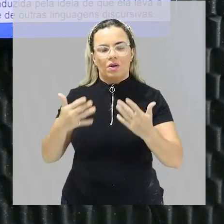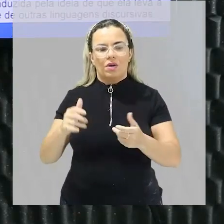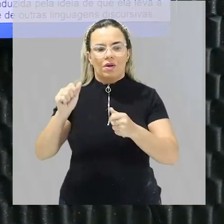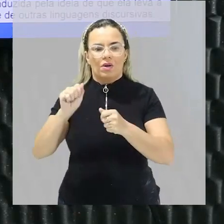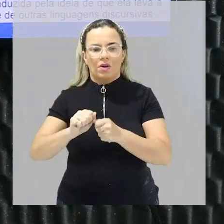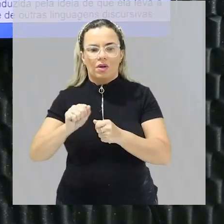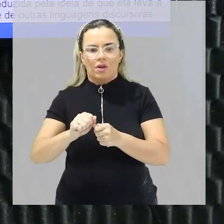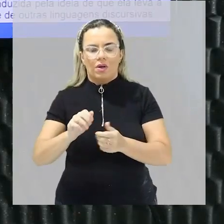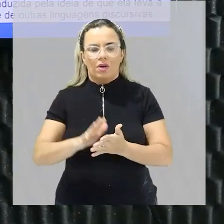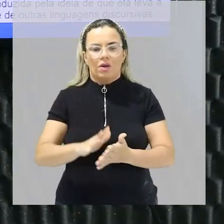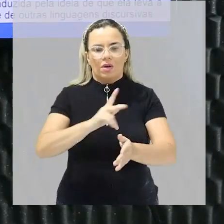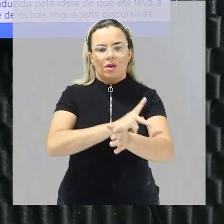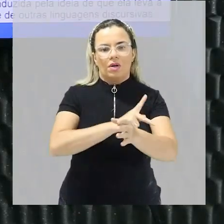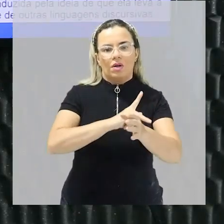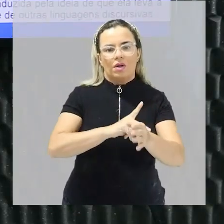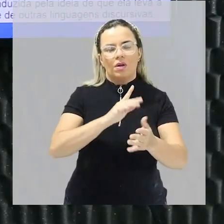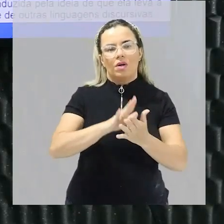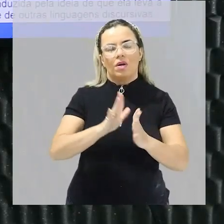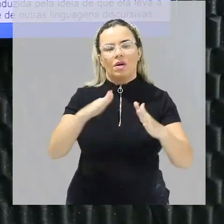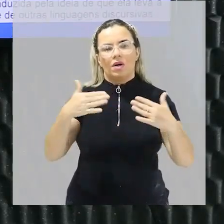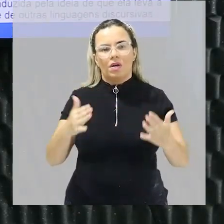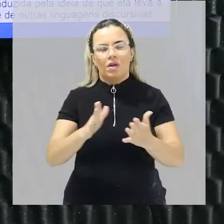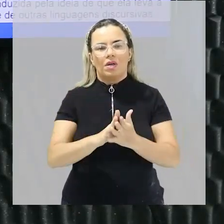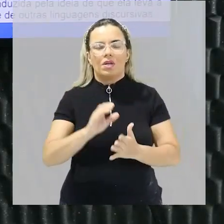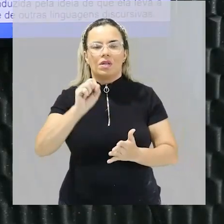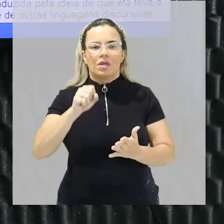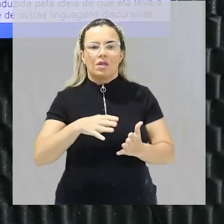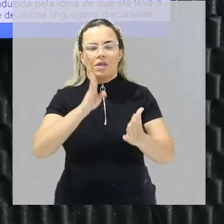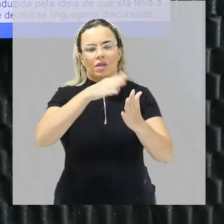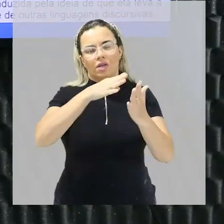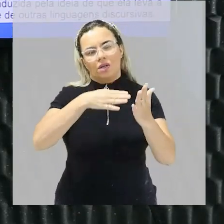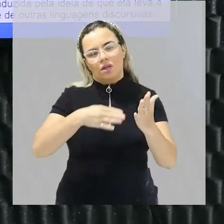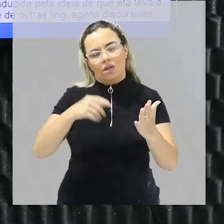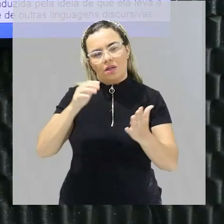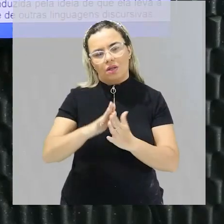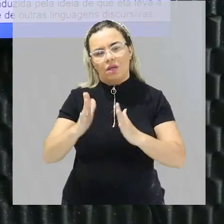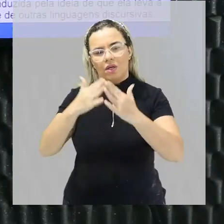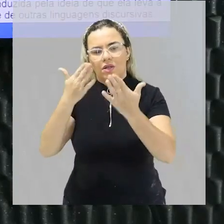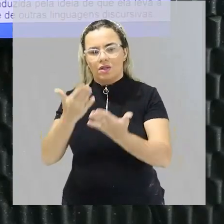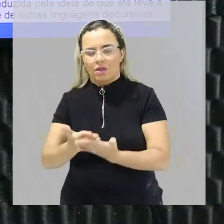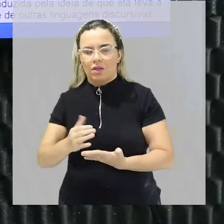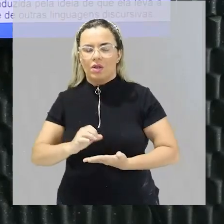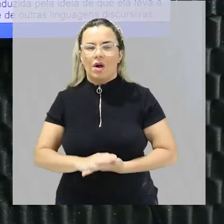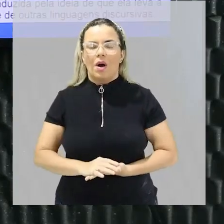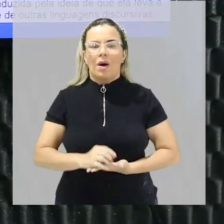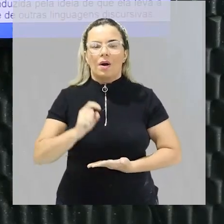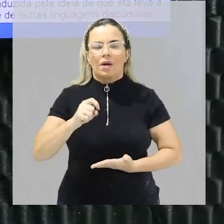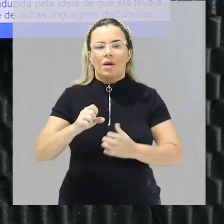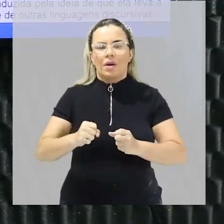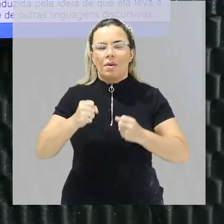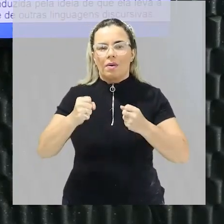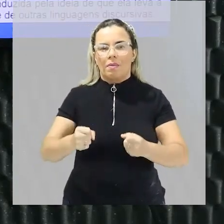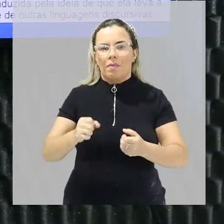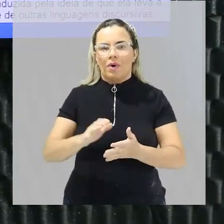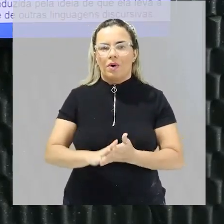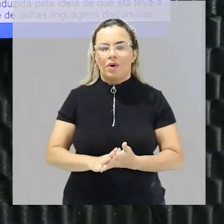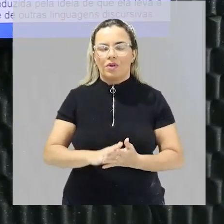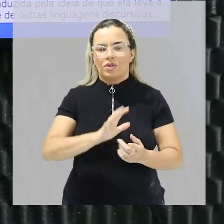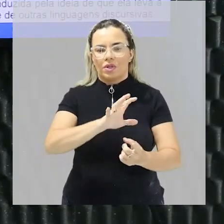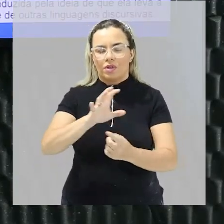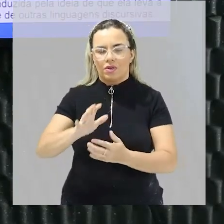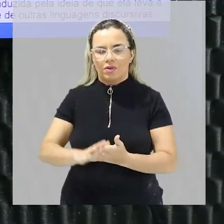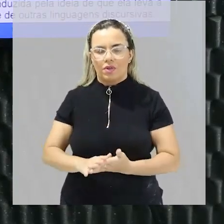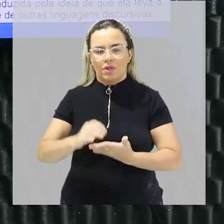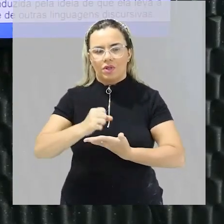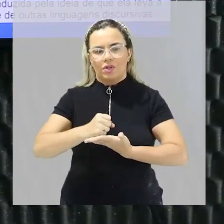pedagógica nas escolas e da transformação que a estética pode causar e até ajudar as outras disciplinas. Muitos artistas contribuíram para grandes